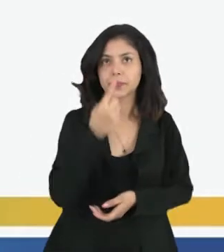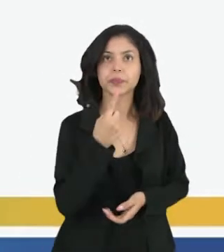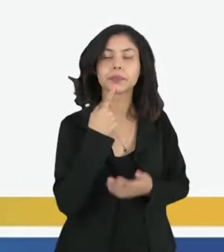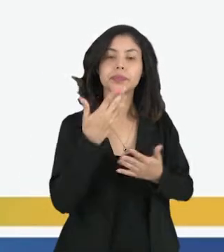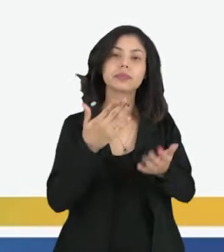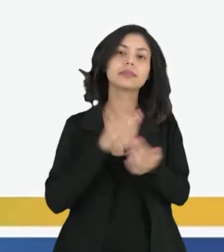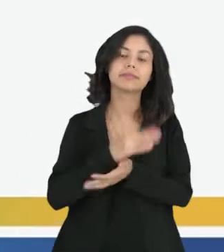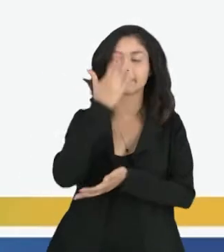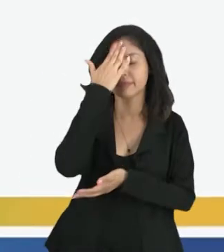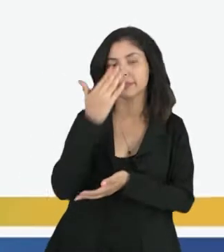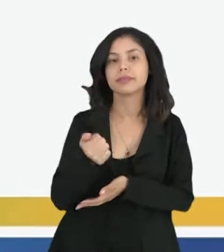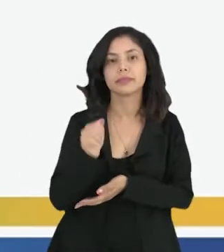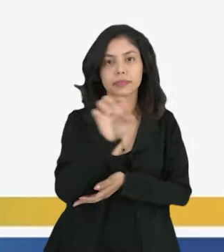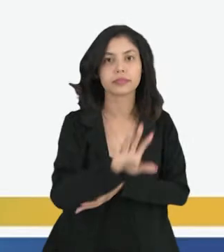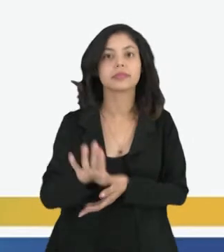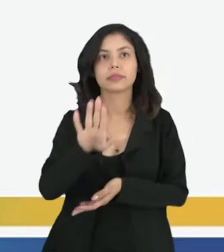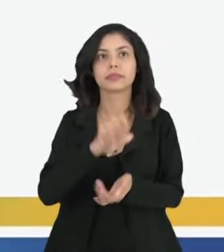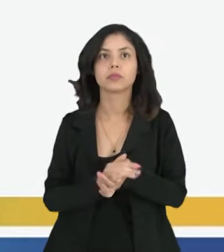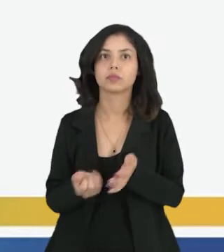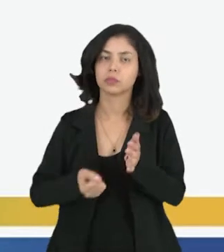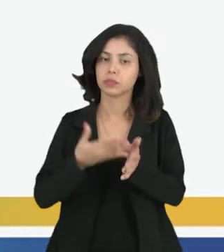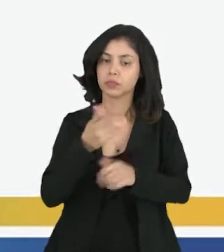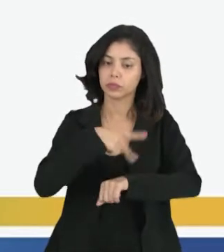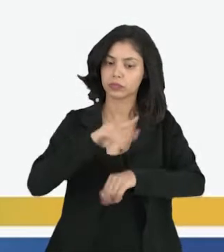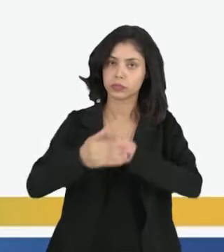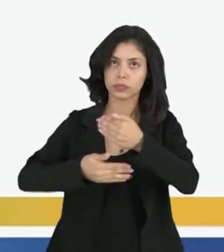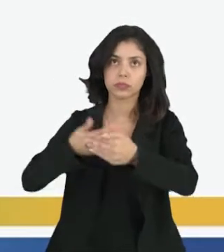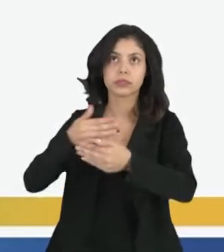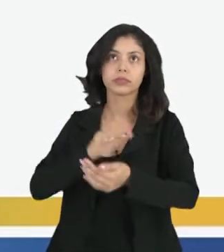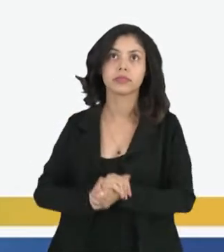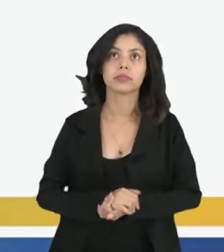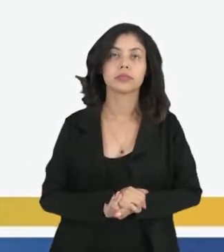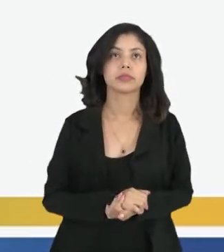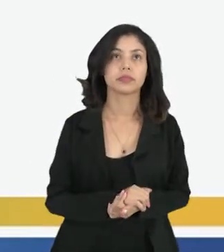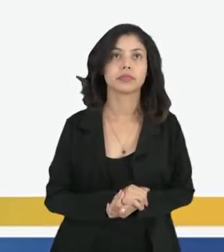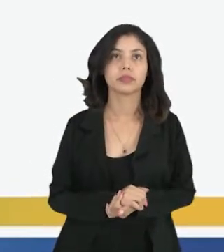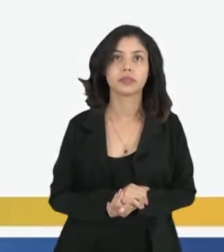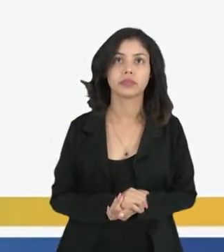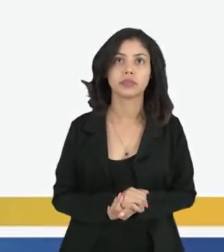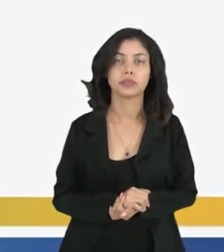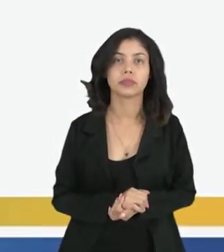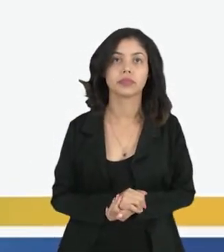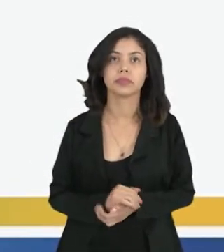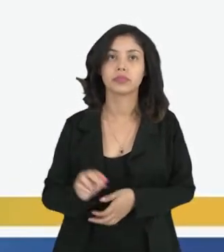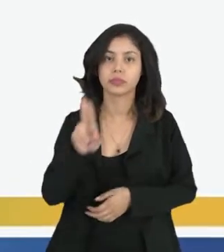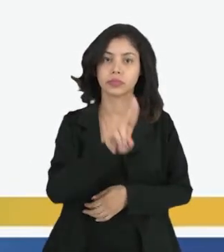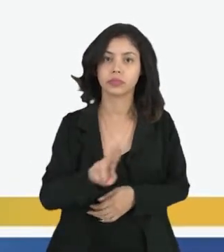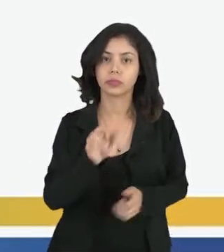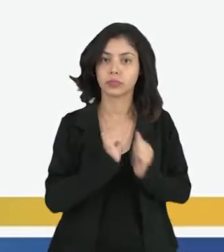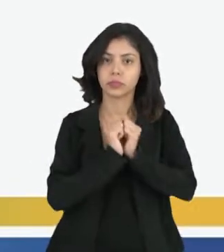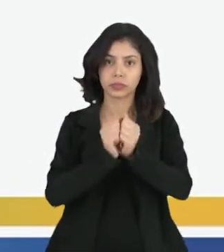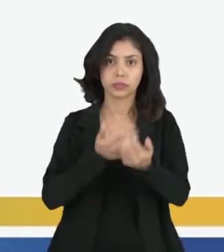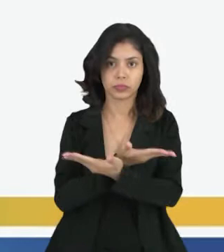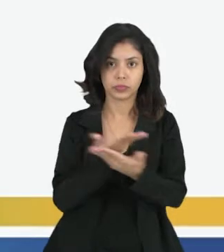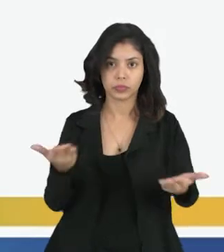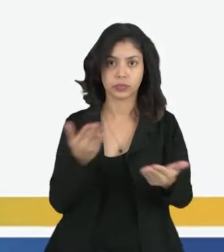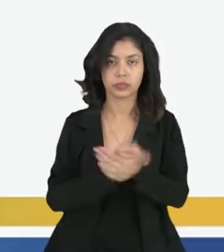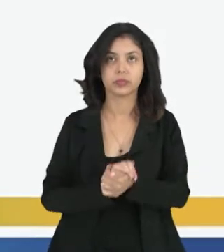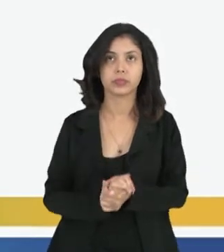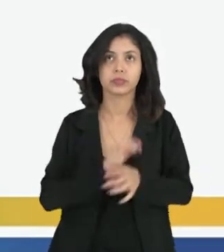bonitas e saber que a Europa é um lugar de muitos países desenvolvidos. E aí eu quero utilizar com vocês